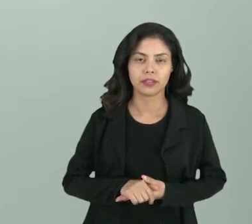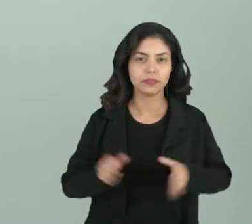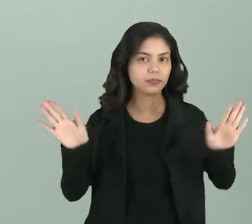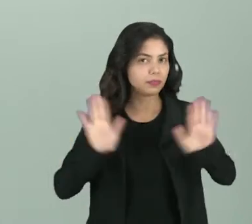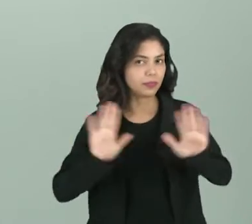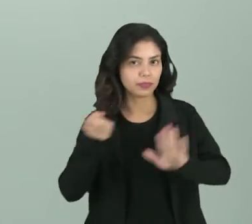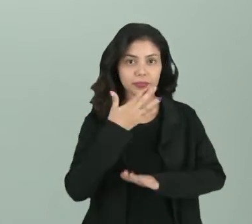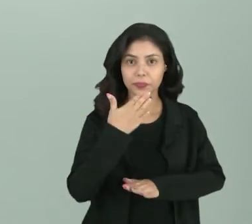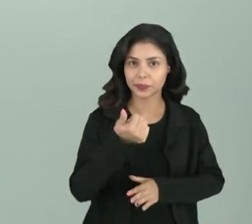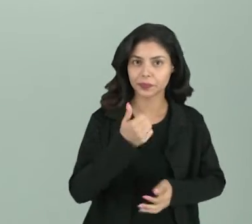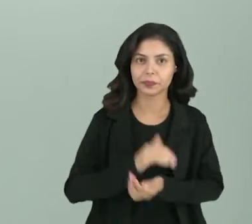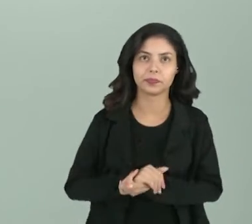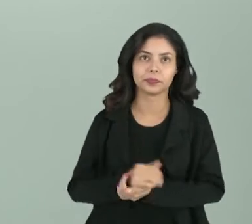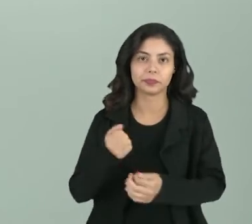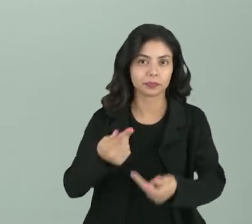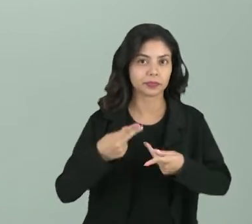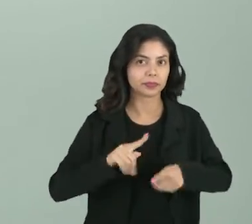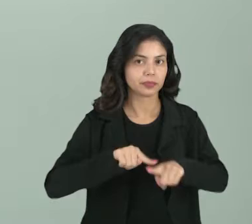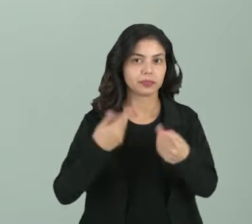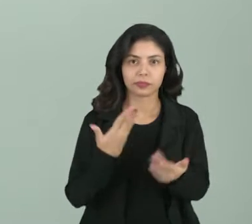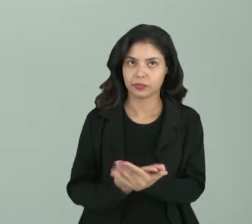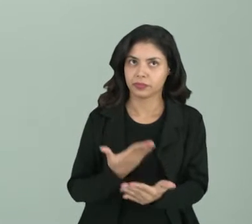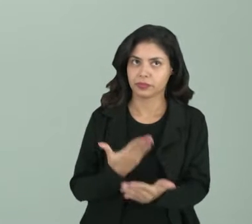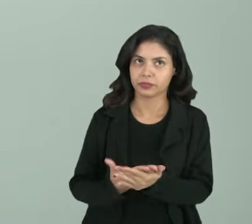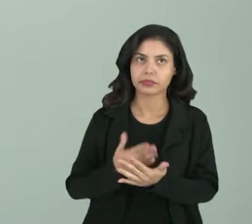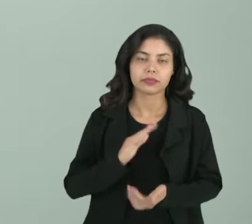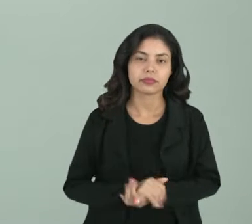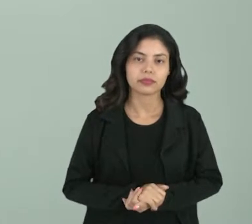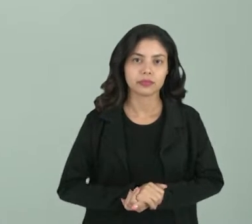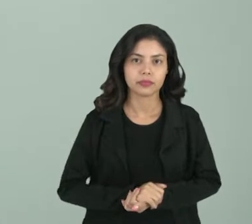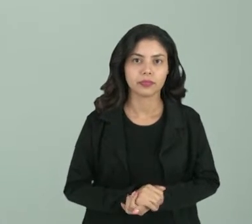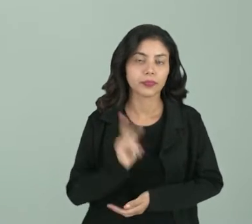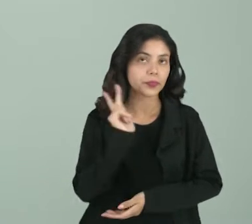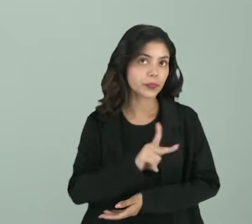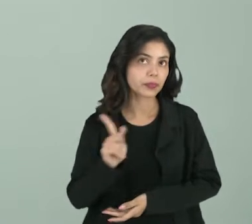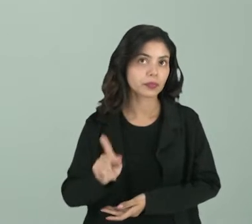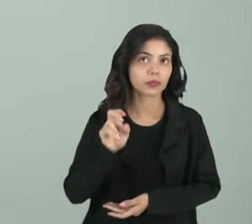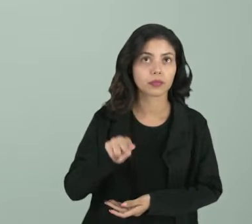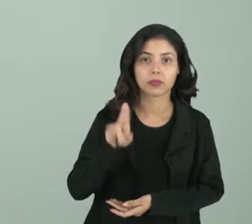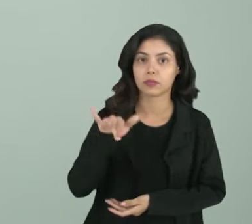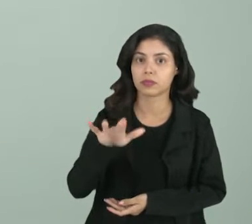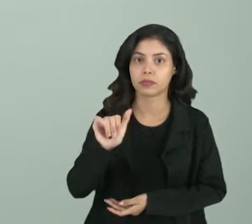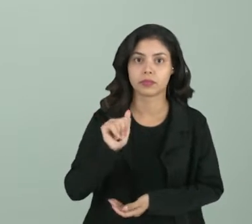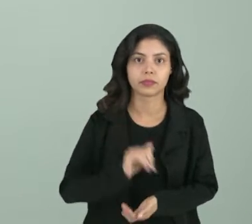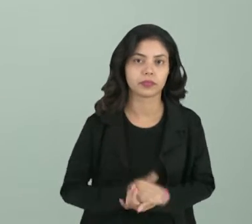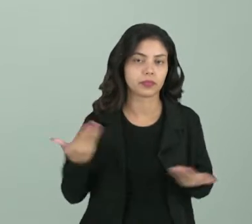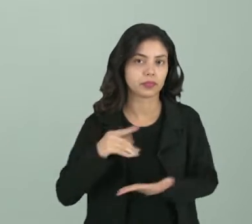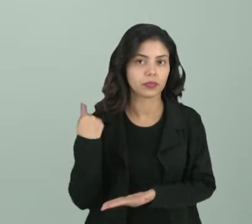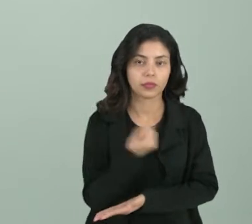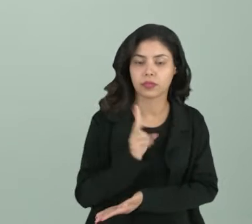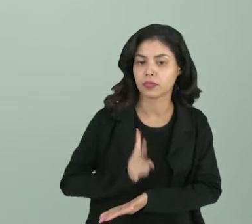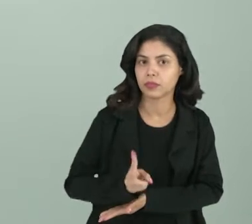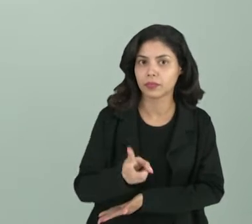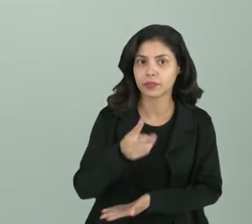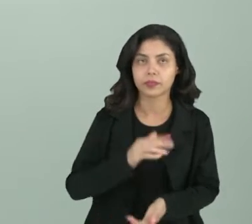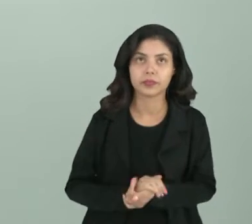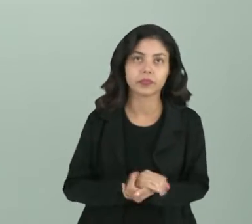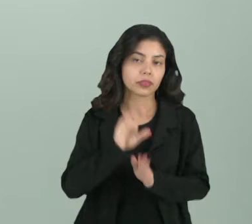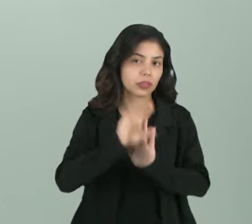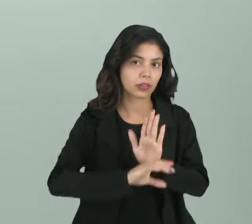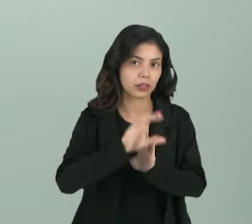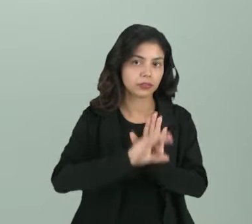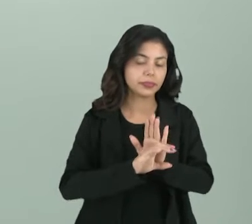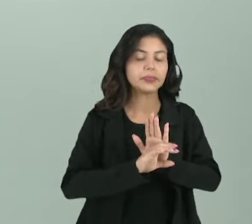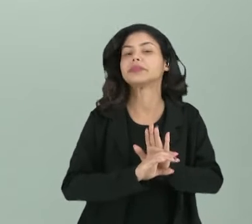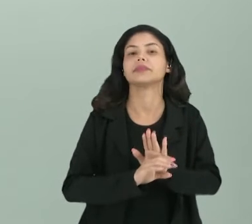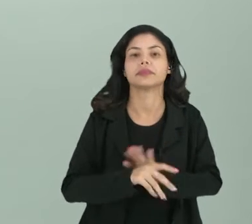o Olá tudo bem sejam bem-vindos para mais uma aula sua professora Núbia e a gente vai dar continuidade dos